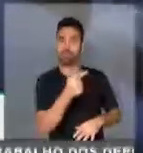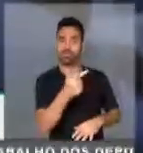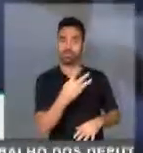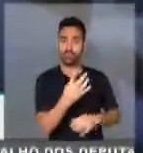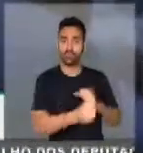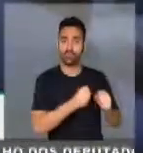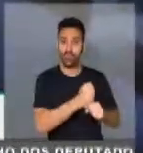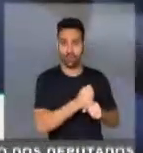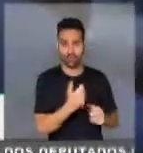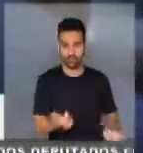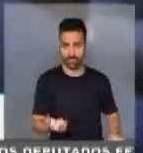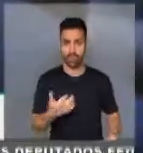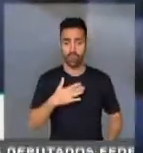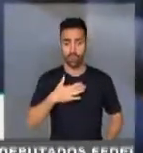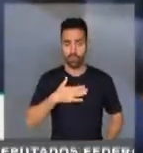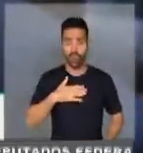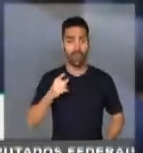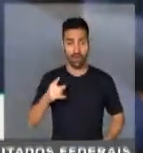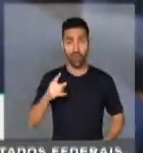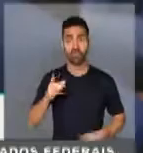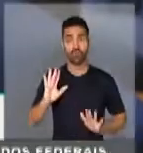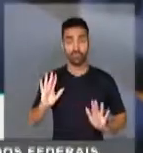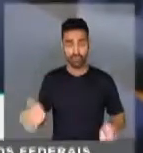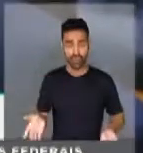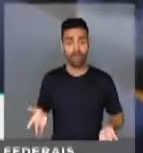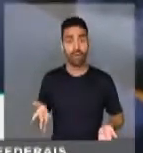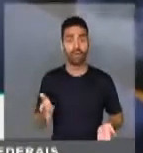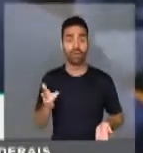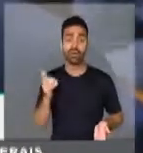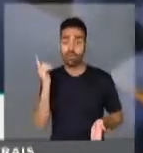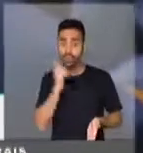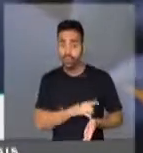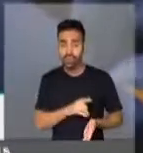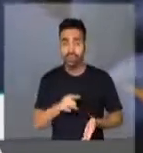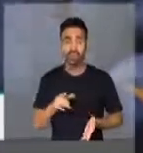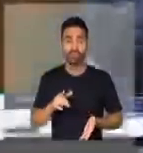o meu saiu do hospital e vem para cá justamente para dirigir o país. Muito obrigado.